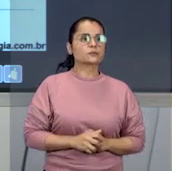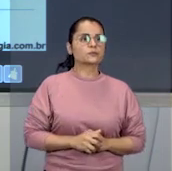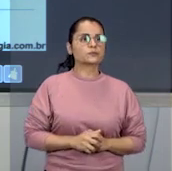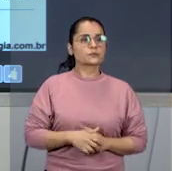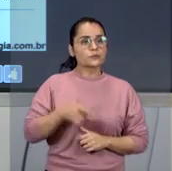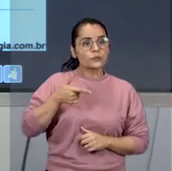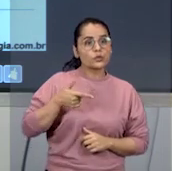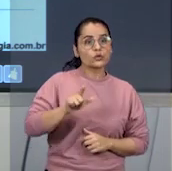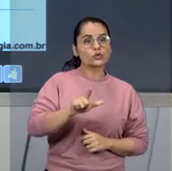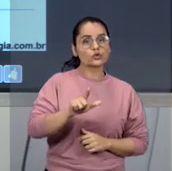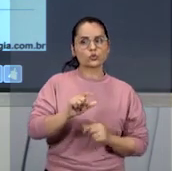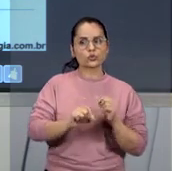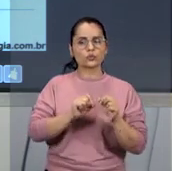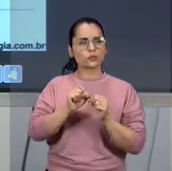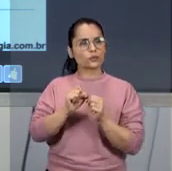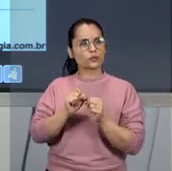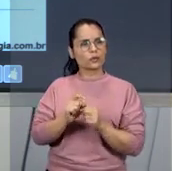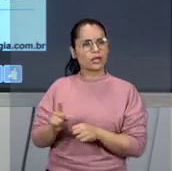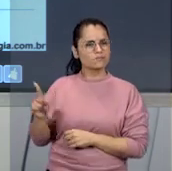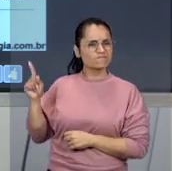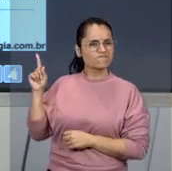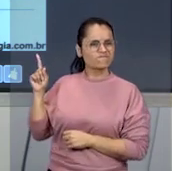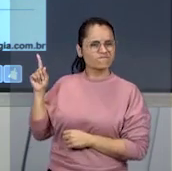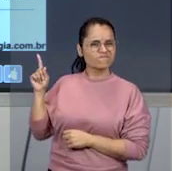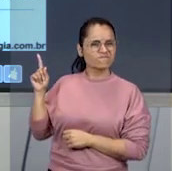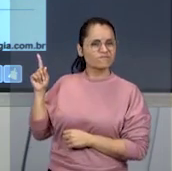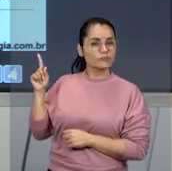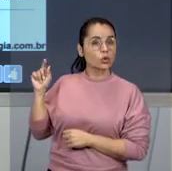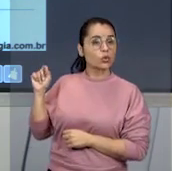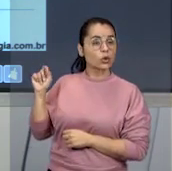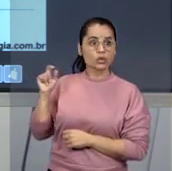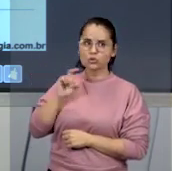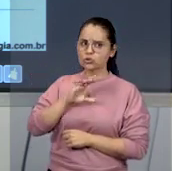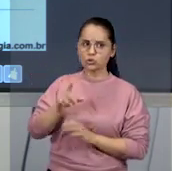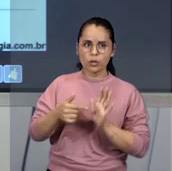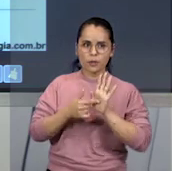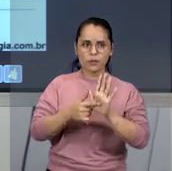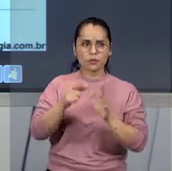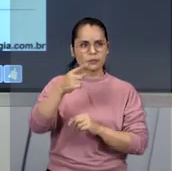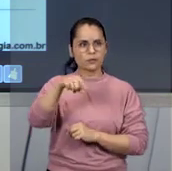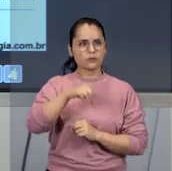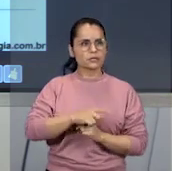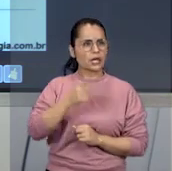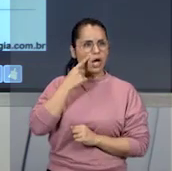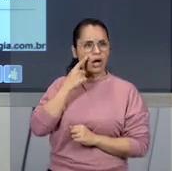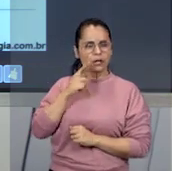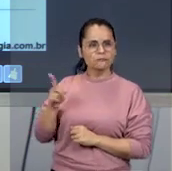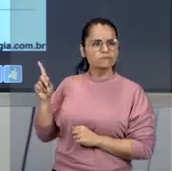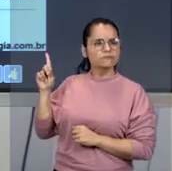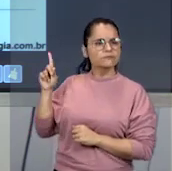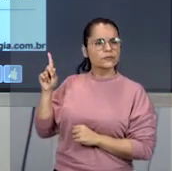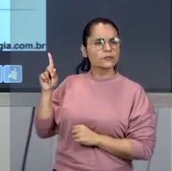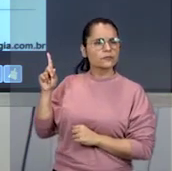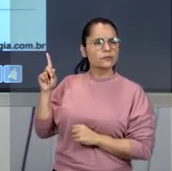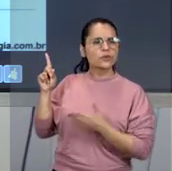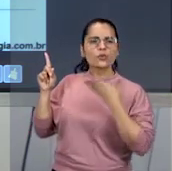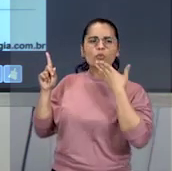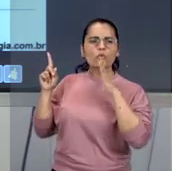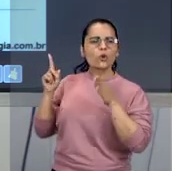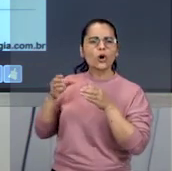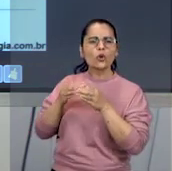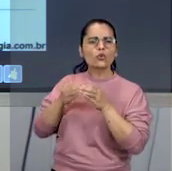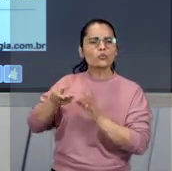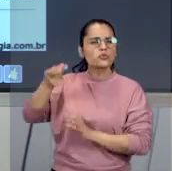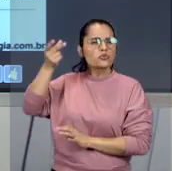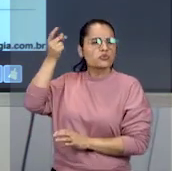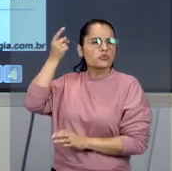De novo a filogenia, meu Deus, vamos lá. Só para mostrar aqui, olha. Quais são os grupos mais